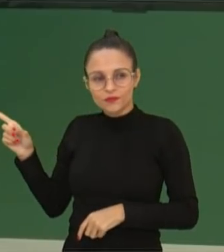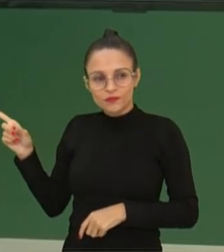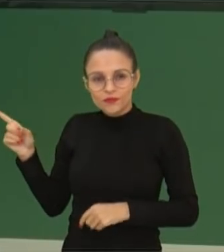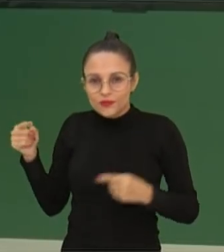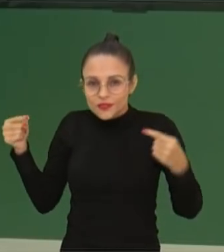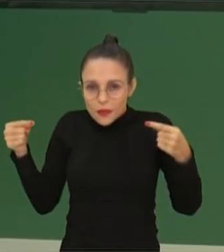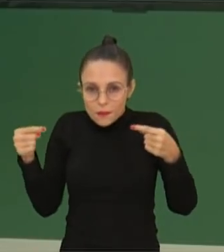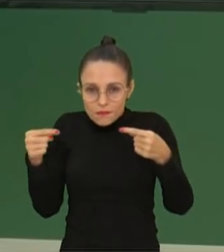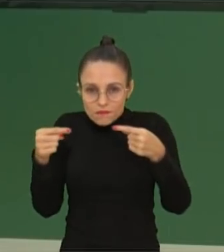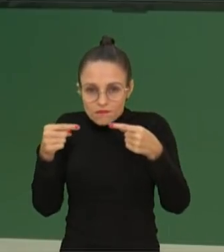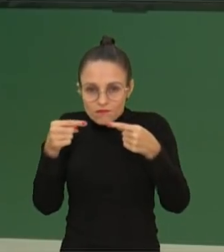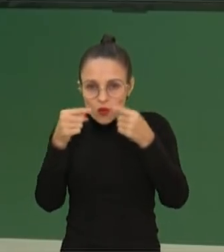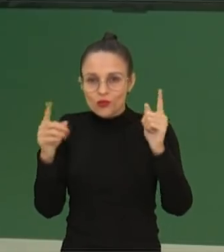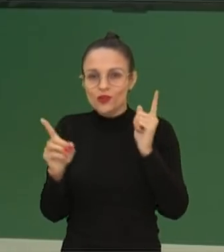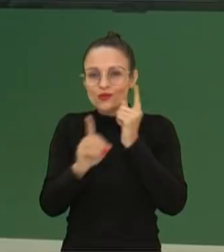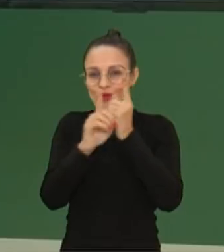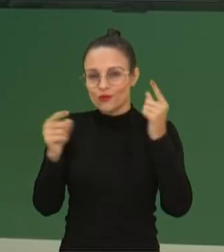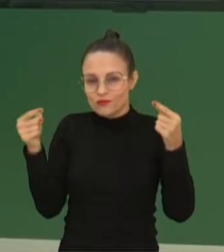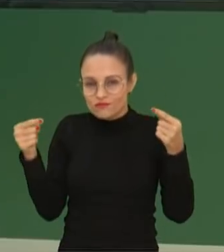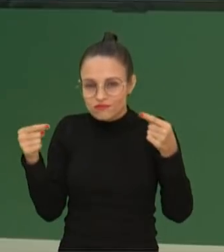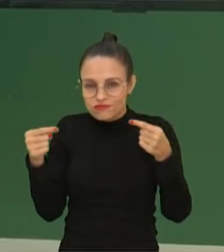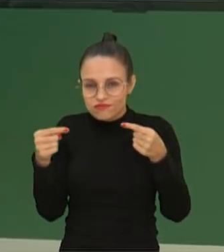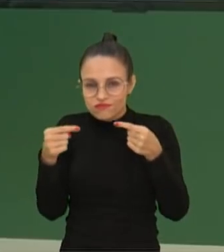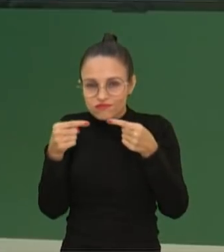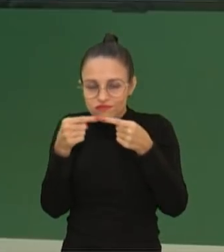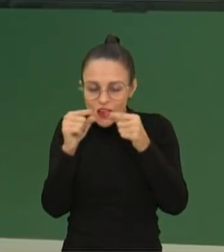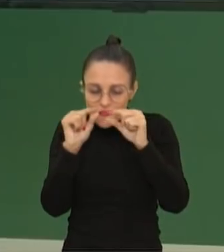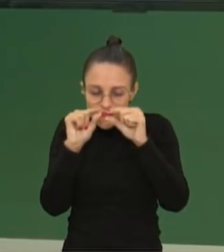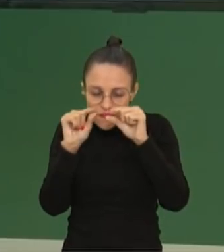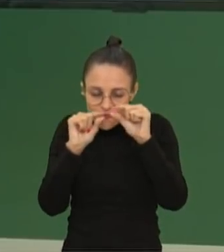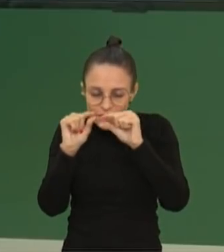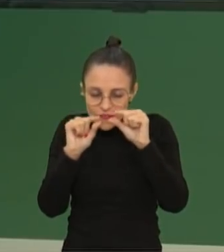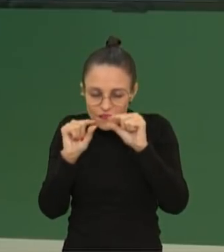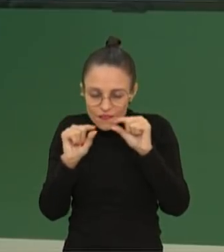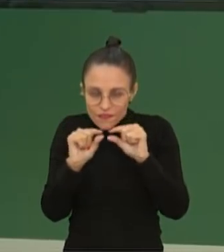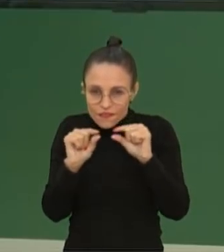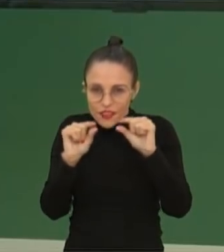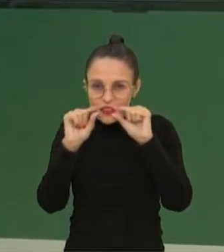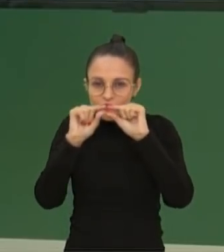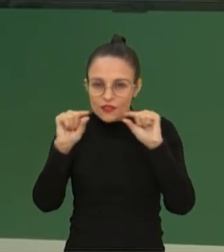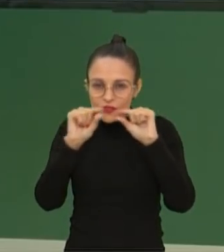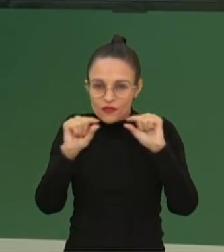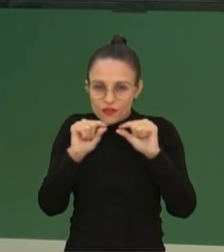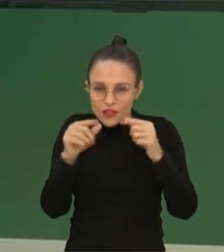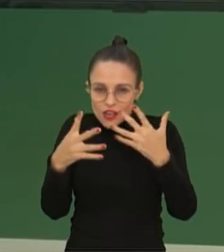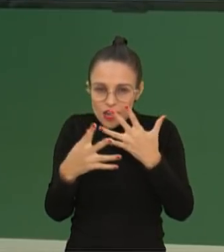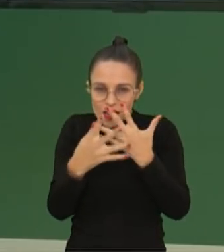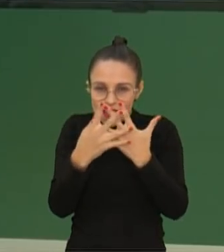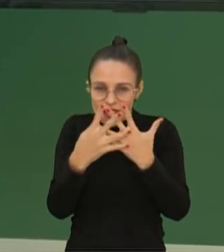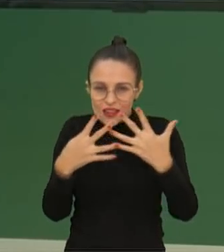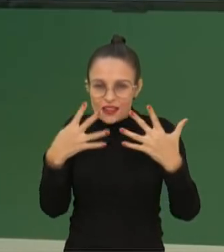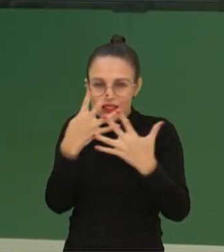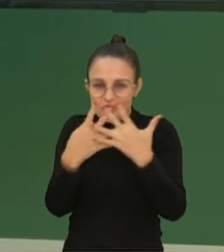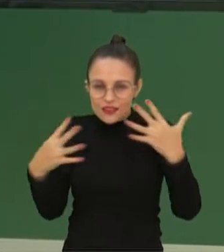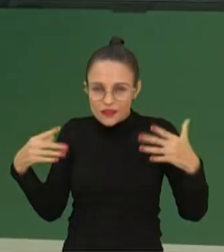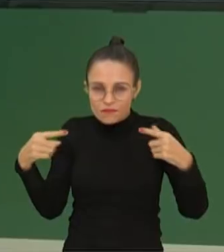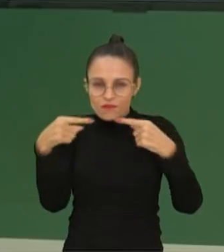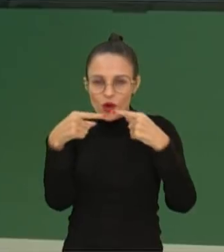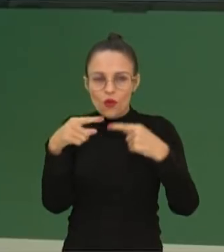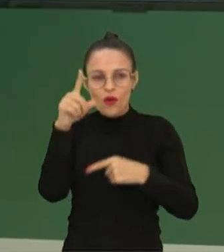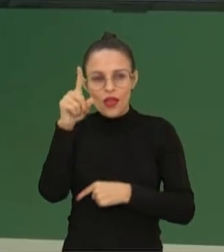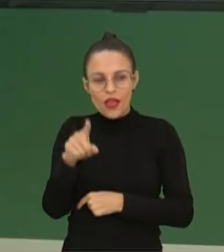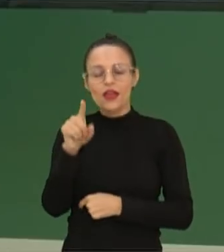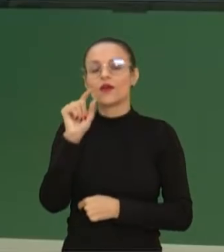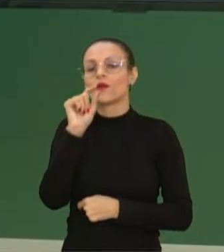esse encontro entre artéria e veia, esses vasos bem fininhos que fazem essa comunicação, essa conexão, são